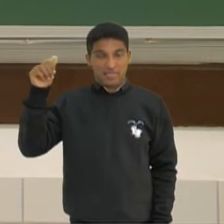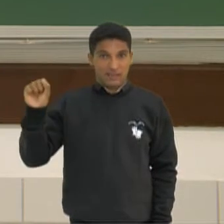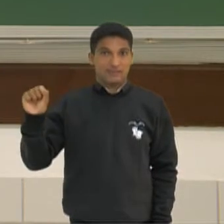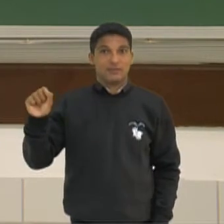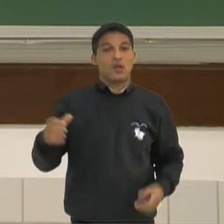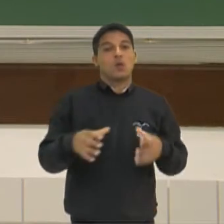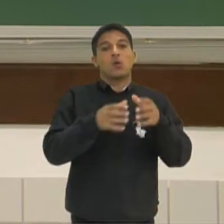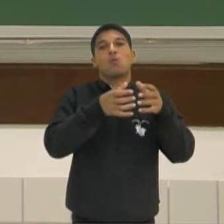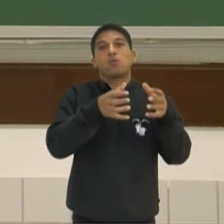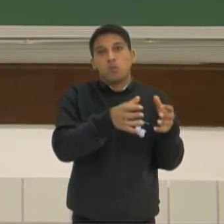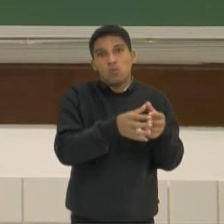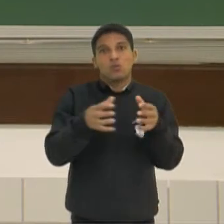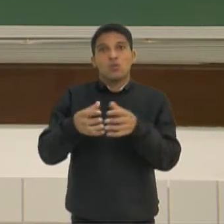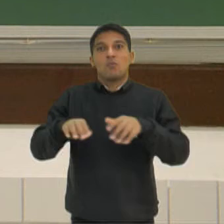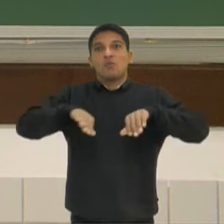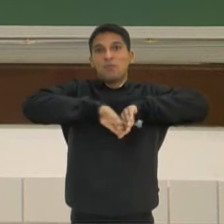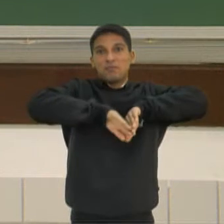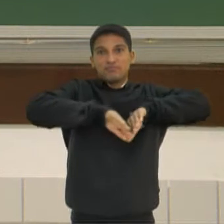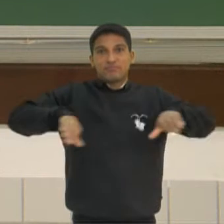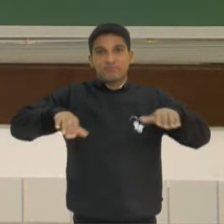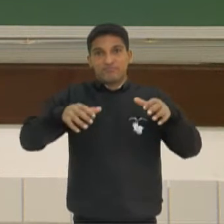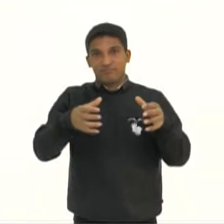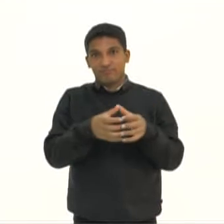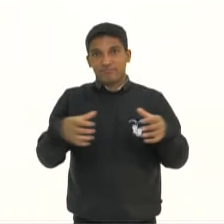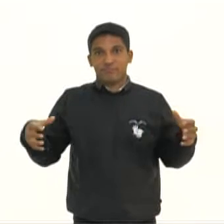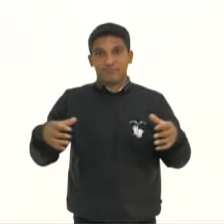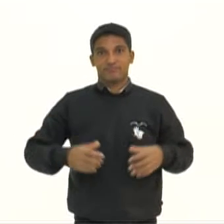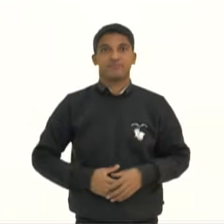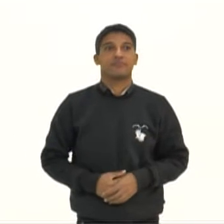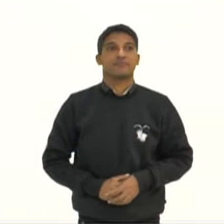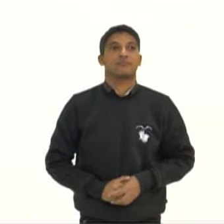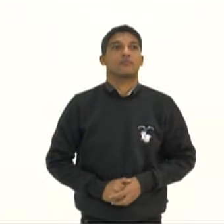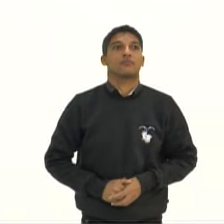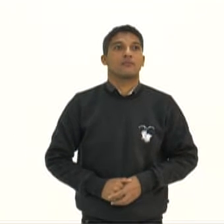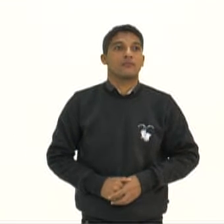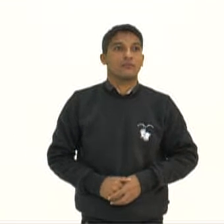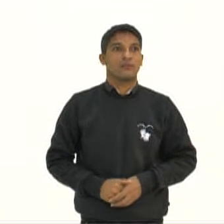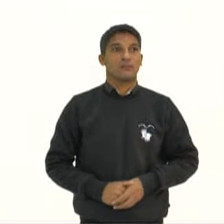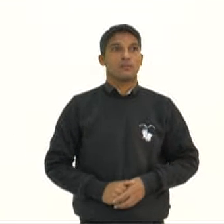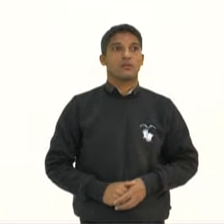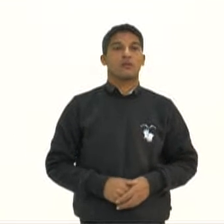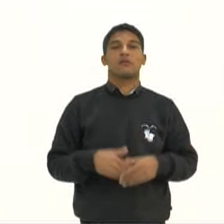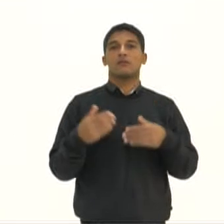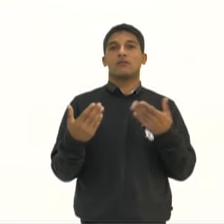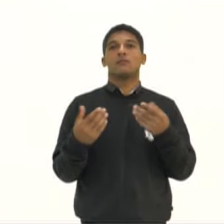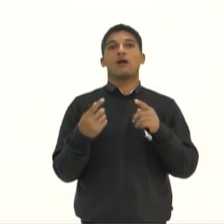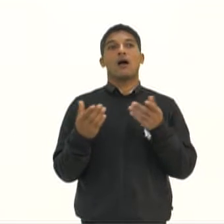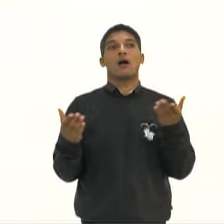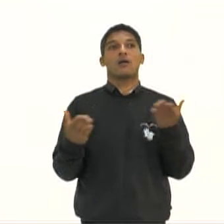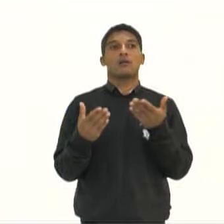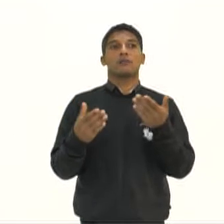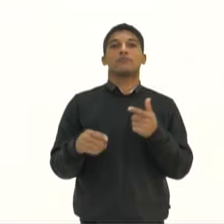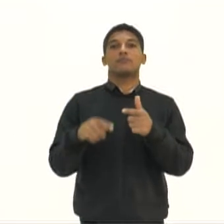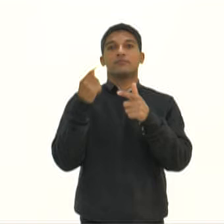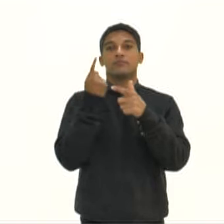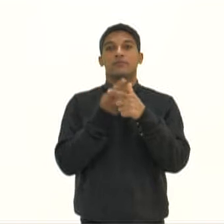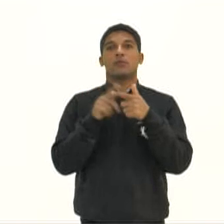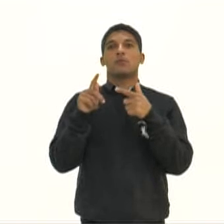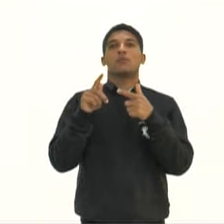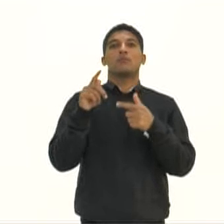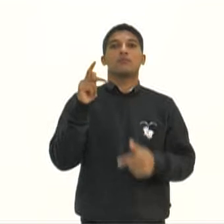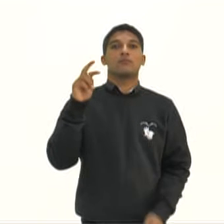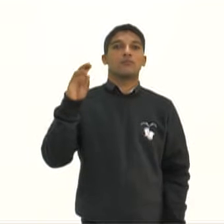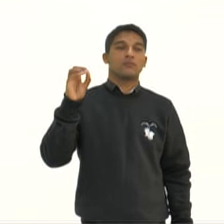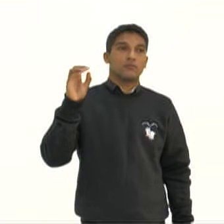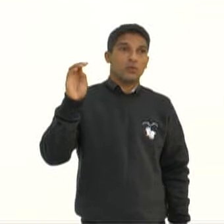problematização dessa aula? Nós vamos ver, né, então a gente viu que ao longo do processo histórico de construção do mundo árabe muçulmano,